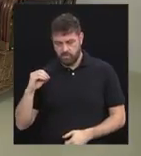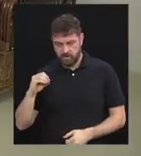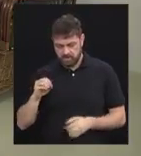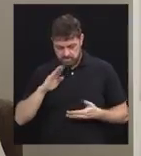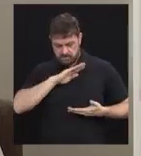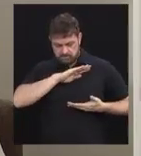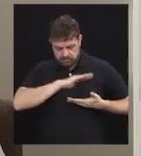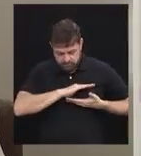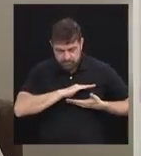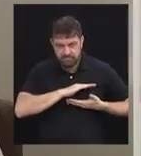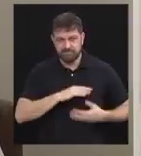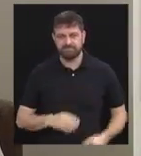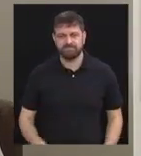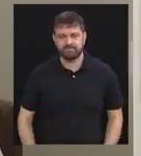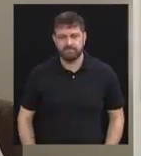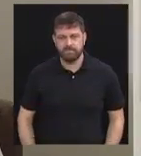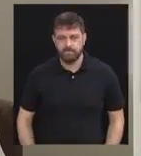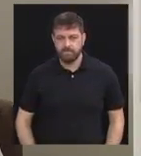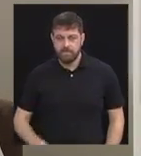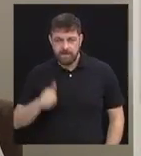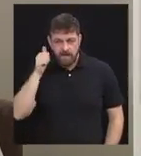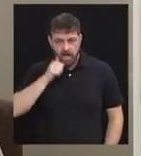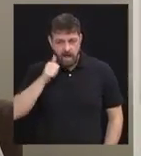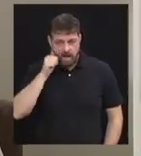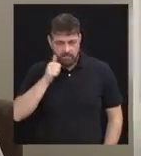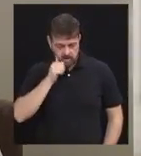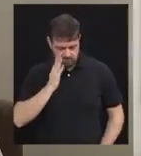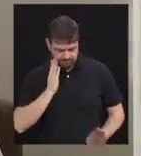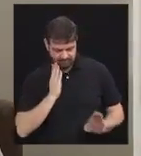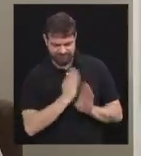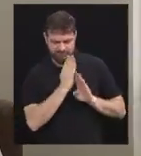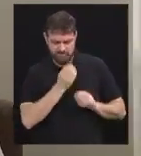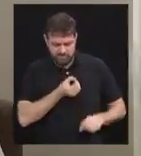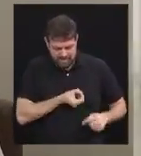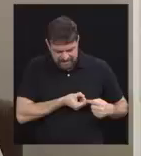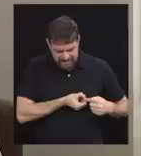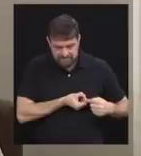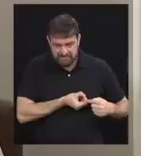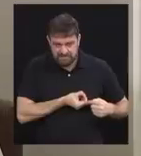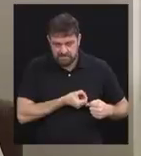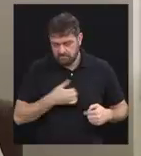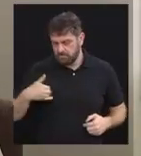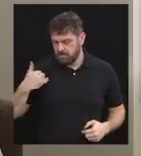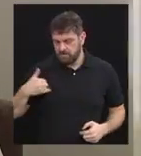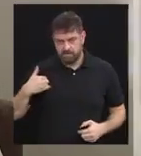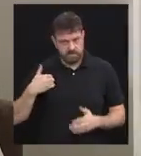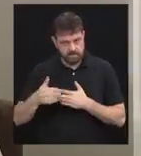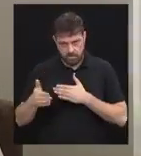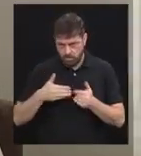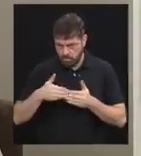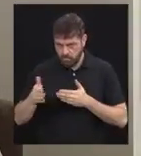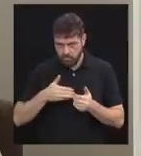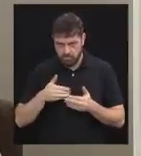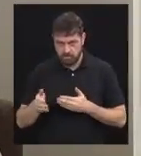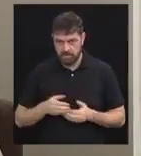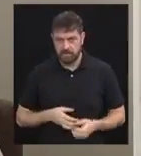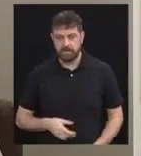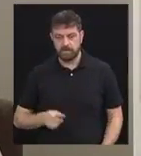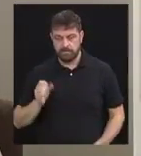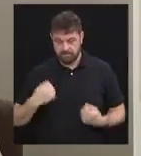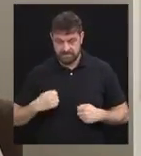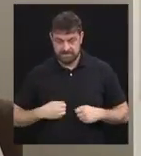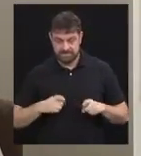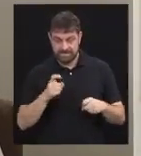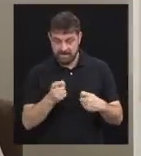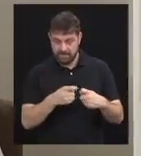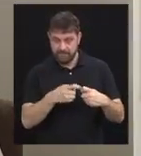importante, quando a mulher detecta o nódulo, independente da idade dela, ela deve procurar